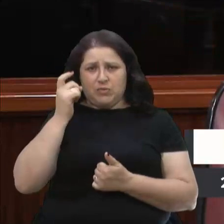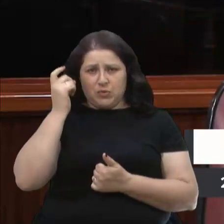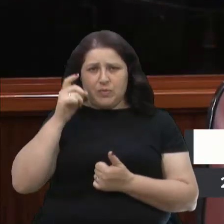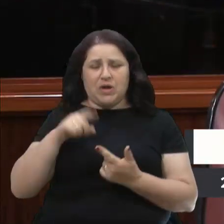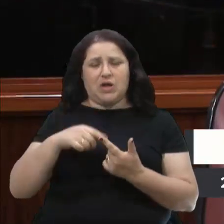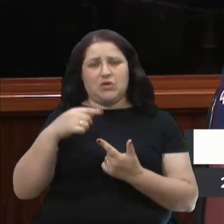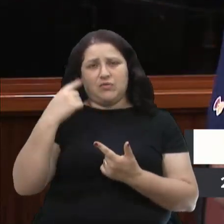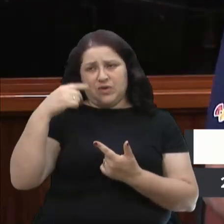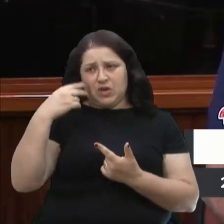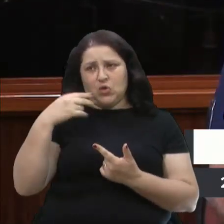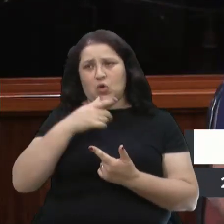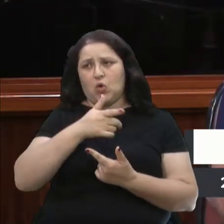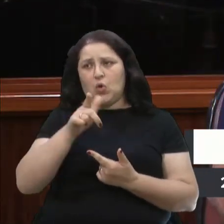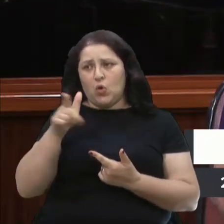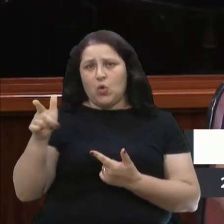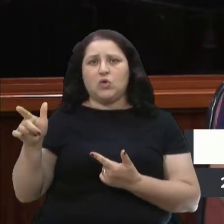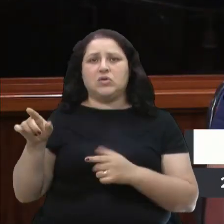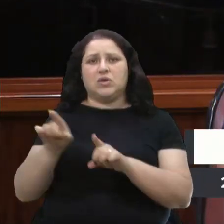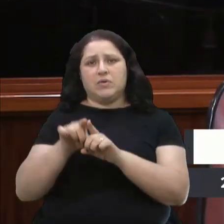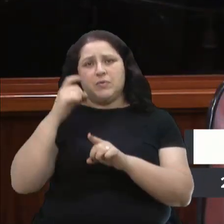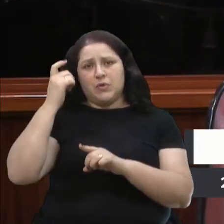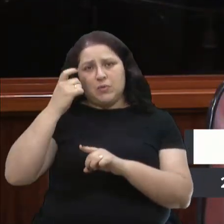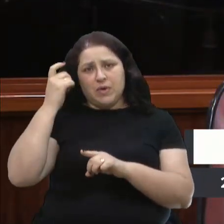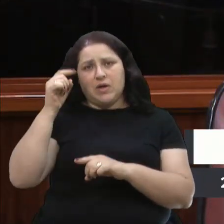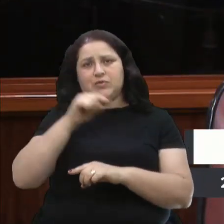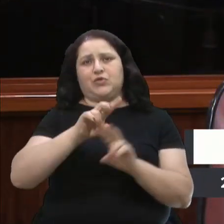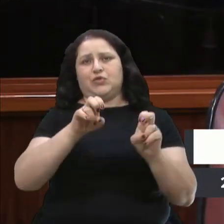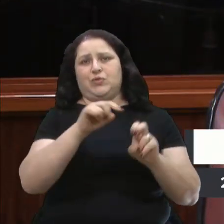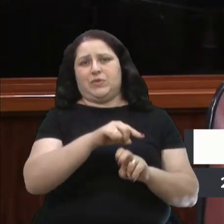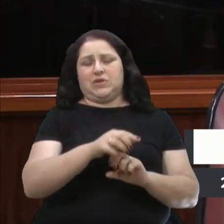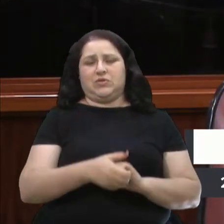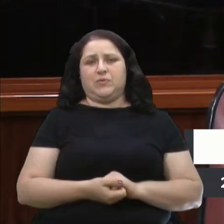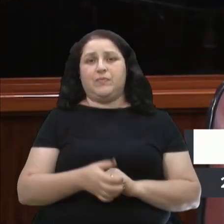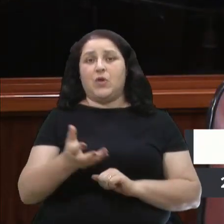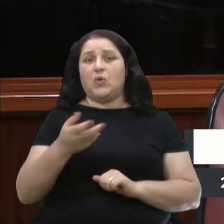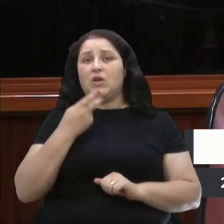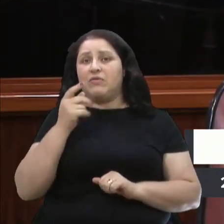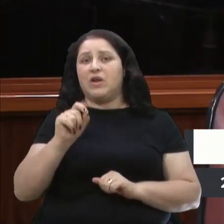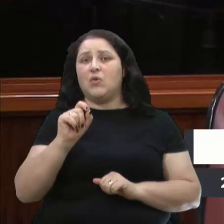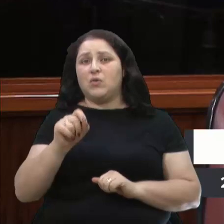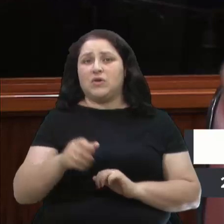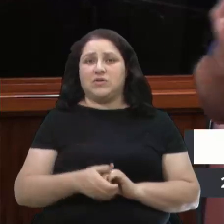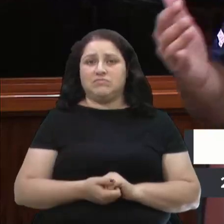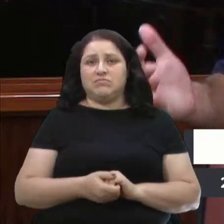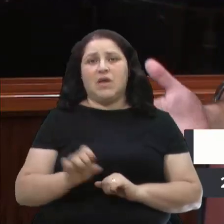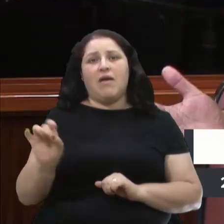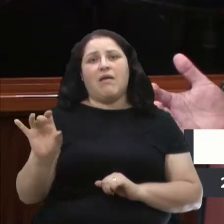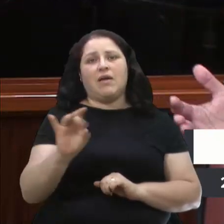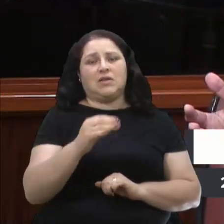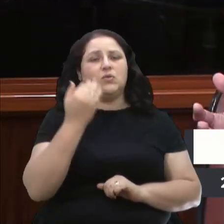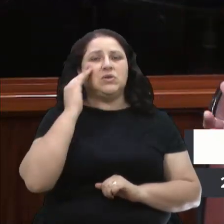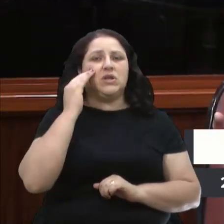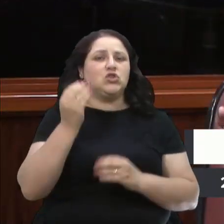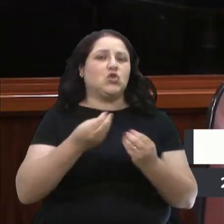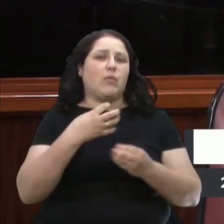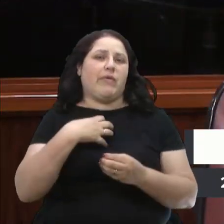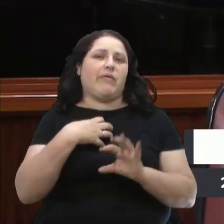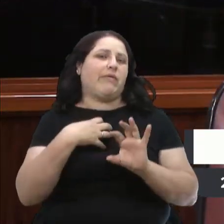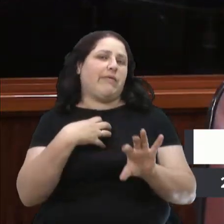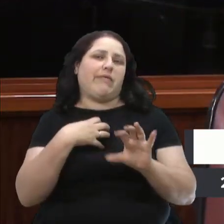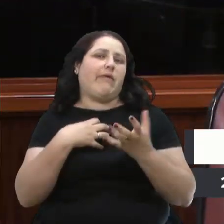vereadores se preocuparam em relação a isso. Então, o que eu quero dizer aqui, e cada um entende da forma como